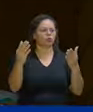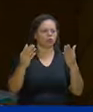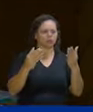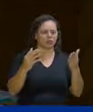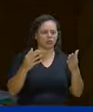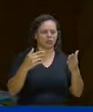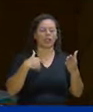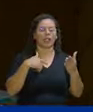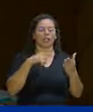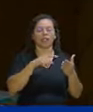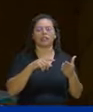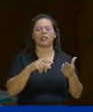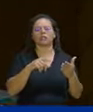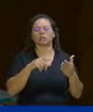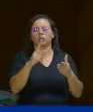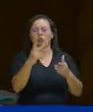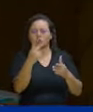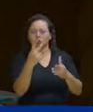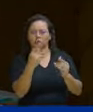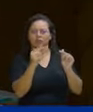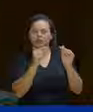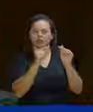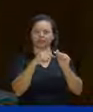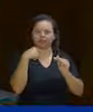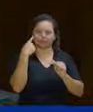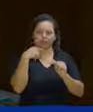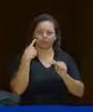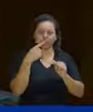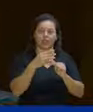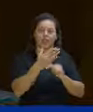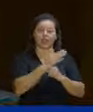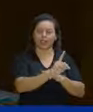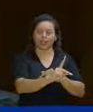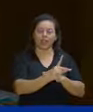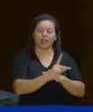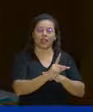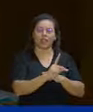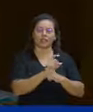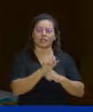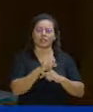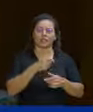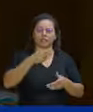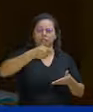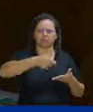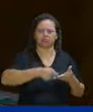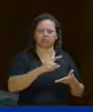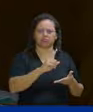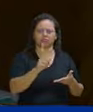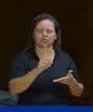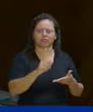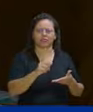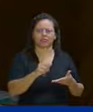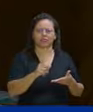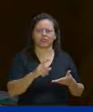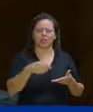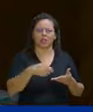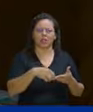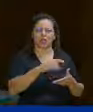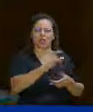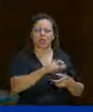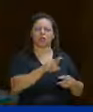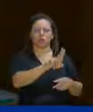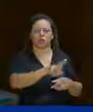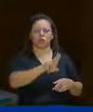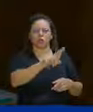honorários advocatícios não se mostra mais adequado em razão da inexistência de condenação de honorários advocatícios em razão de previsão